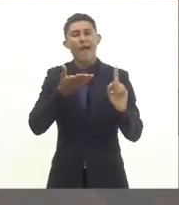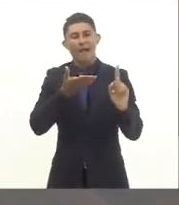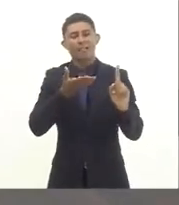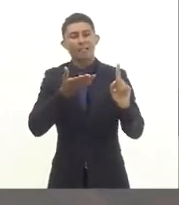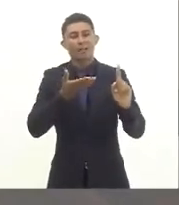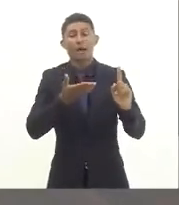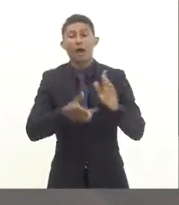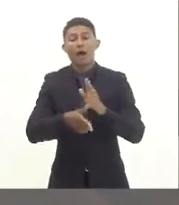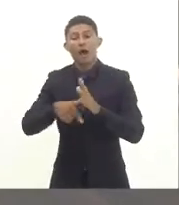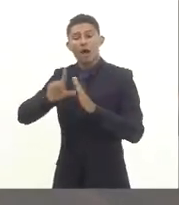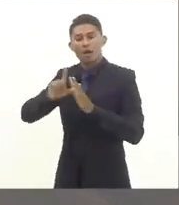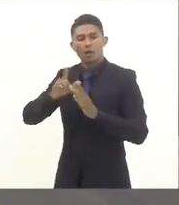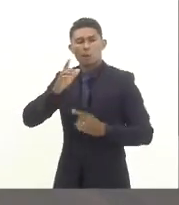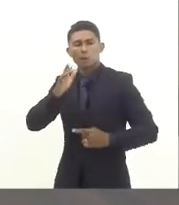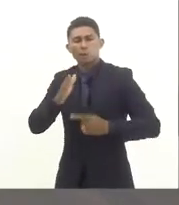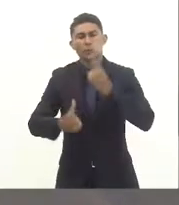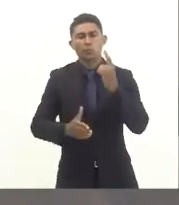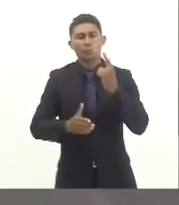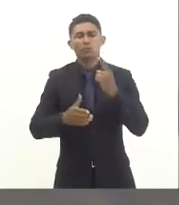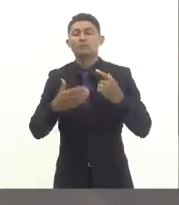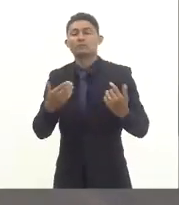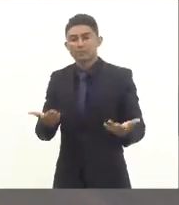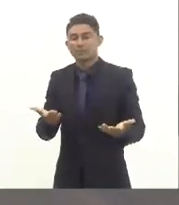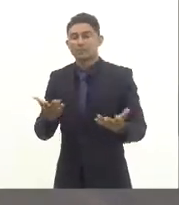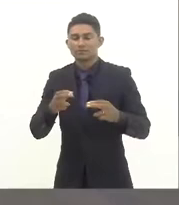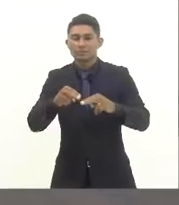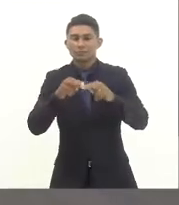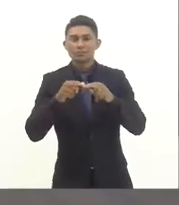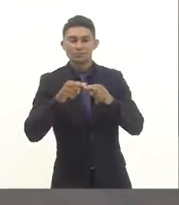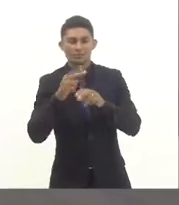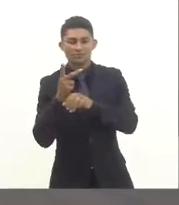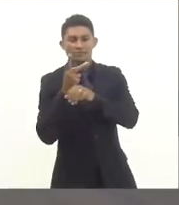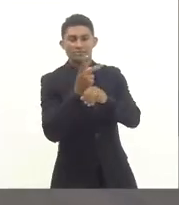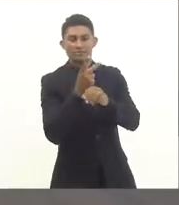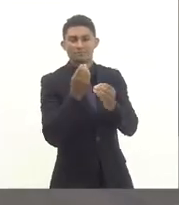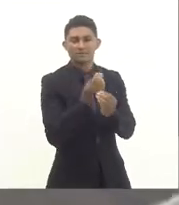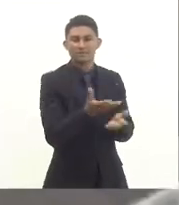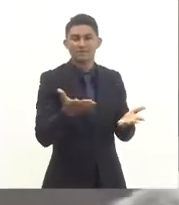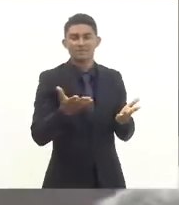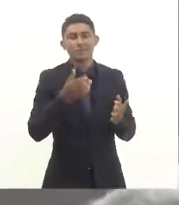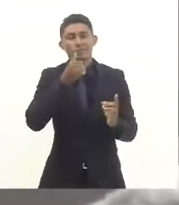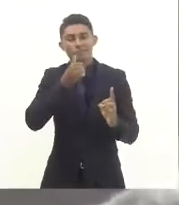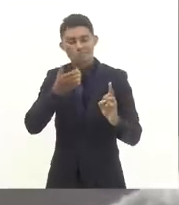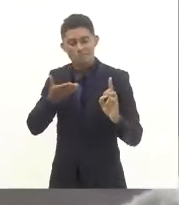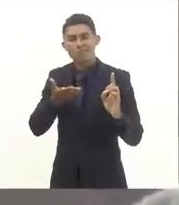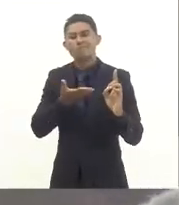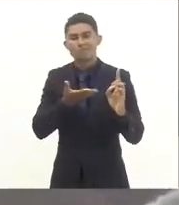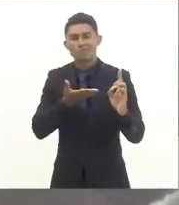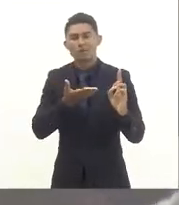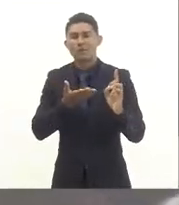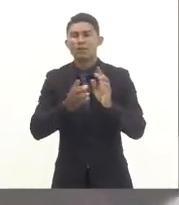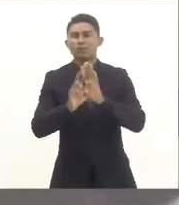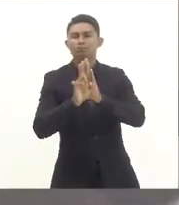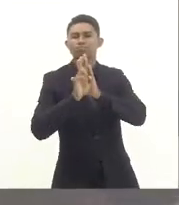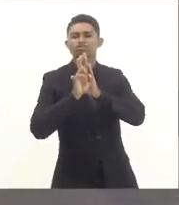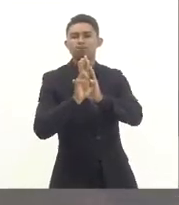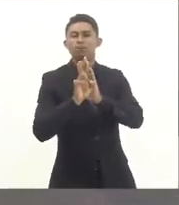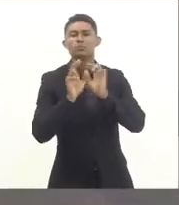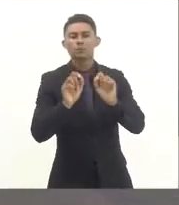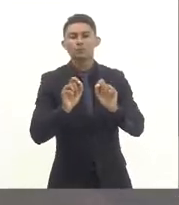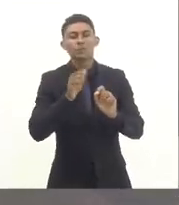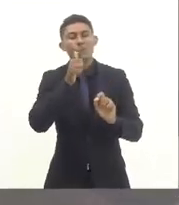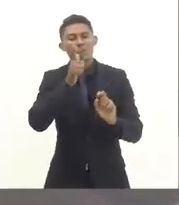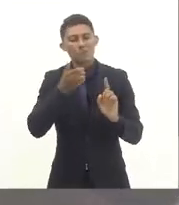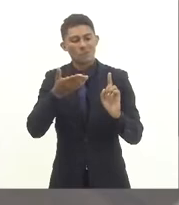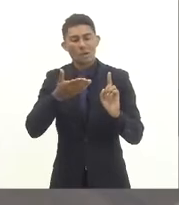se justifica inclusive na entrega dessa honraria uma mulher que representa de fato a luta das mulheres